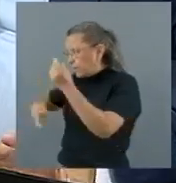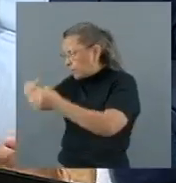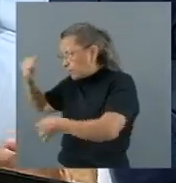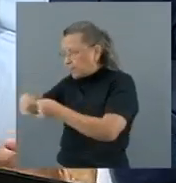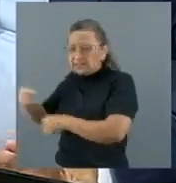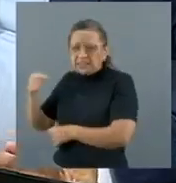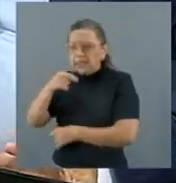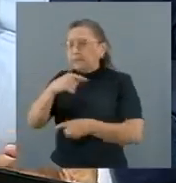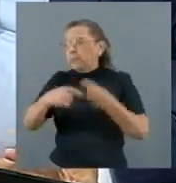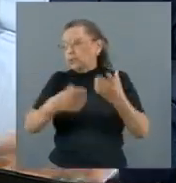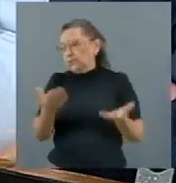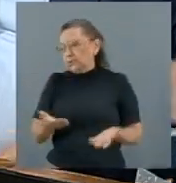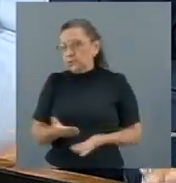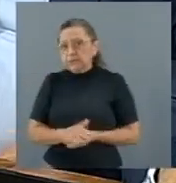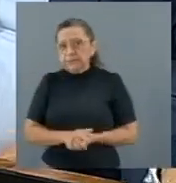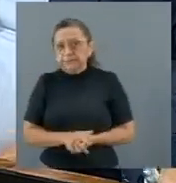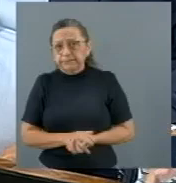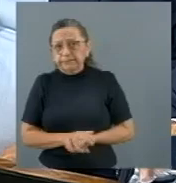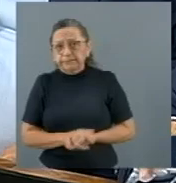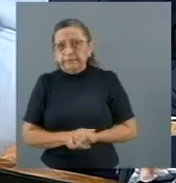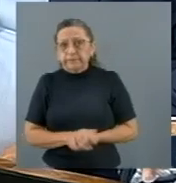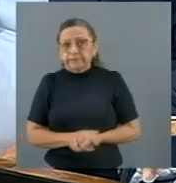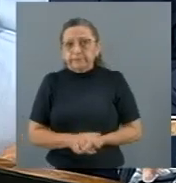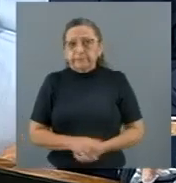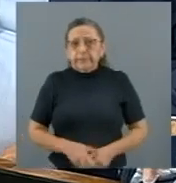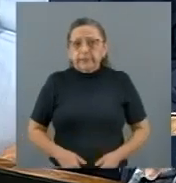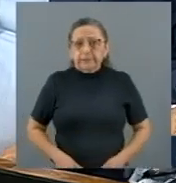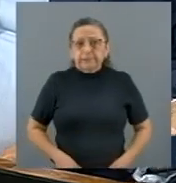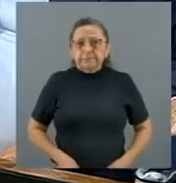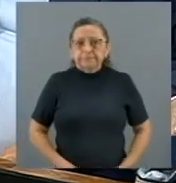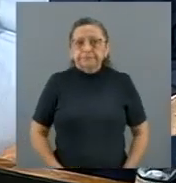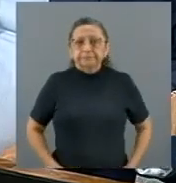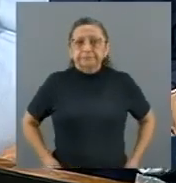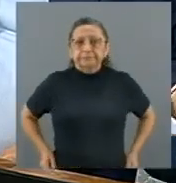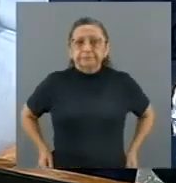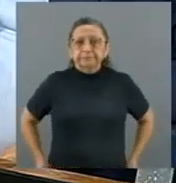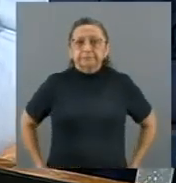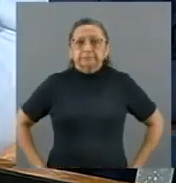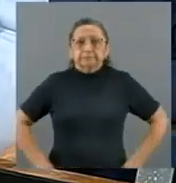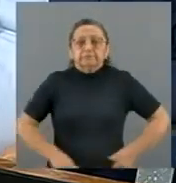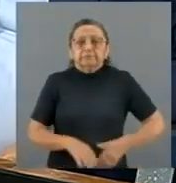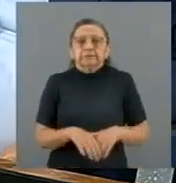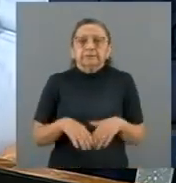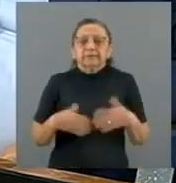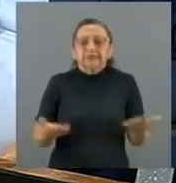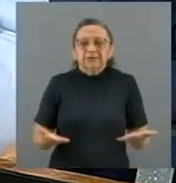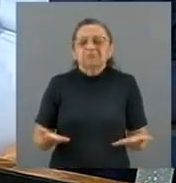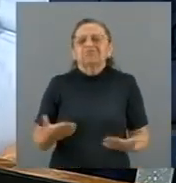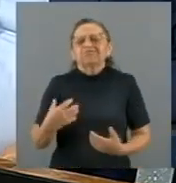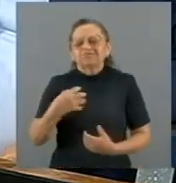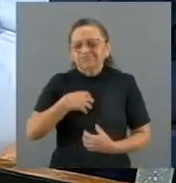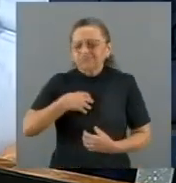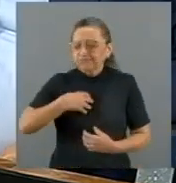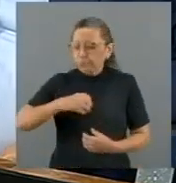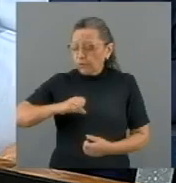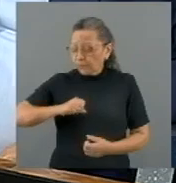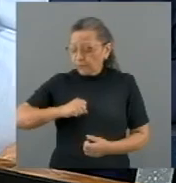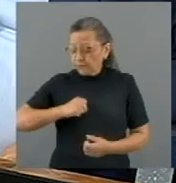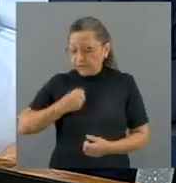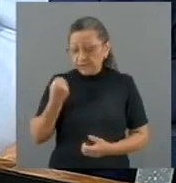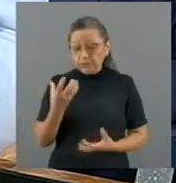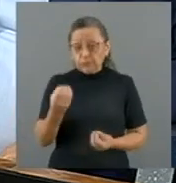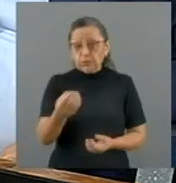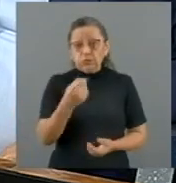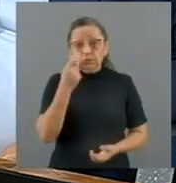política, né? É democracia. Né? Então, me ofende terrivelmente